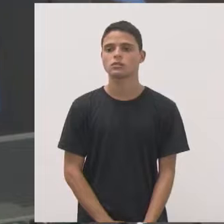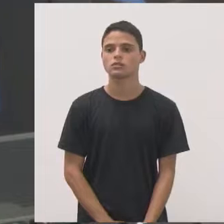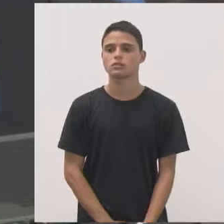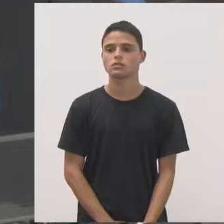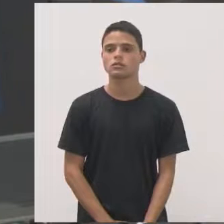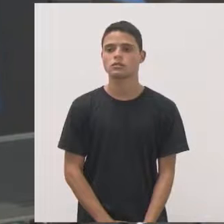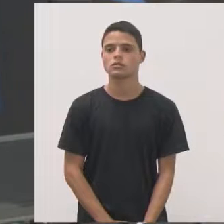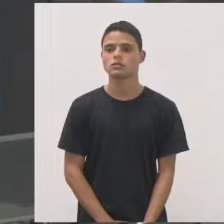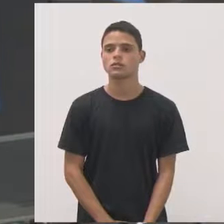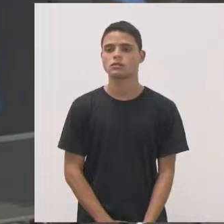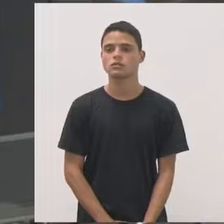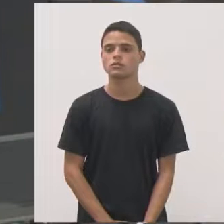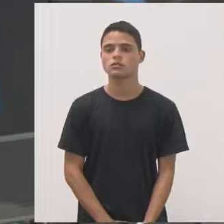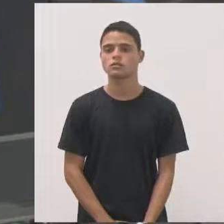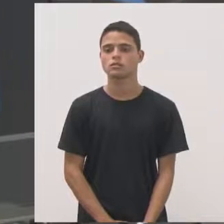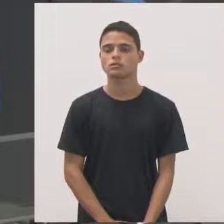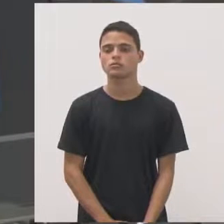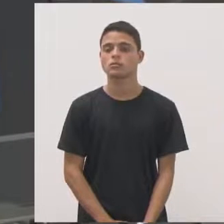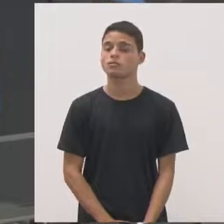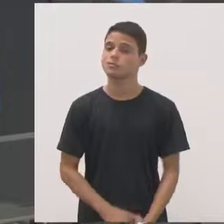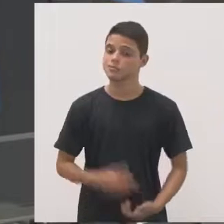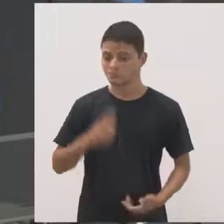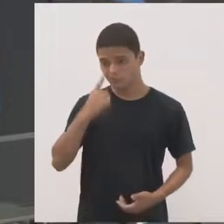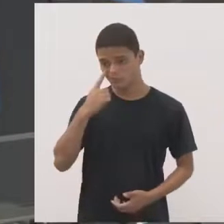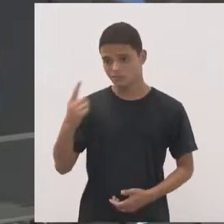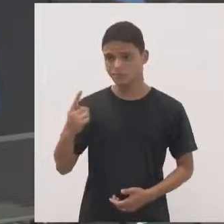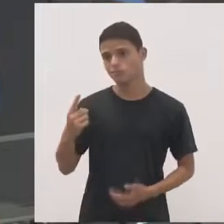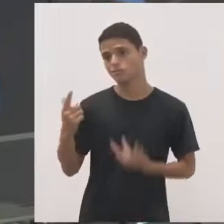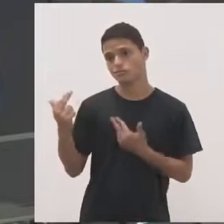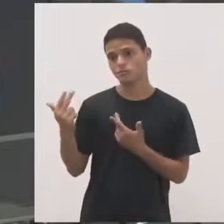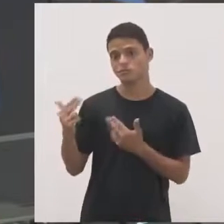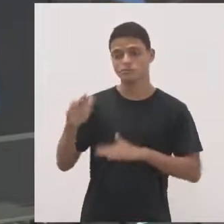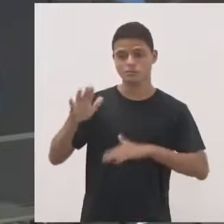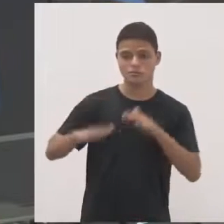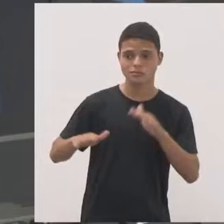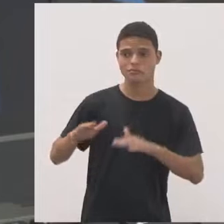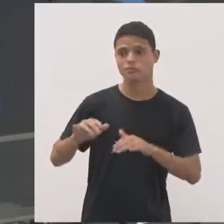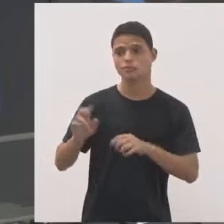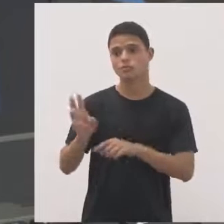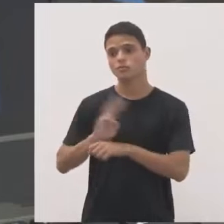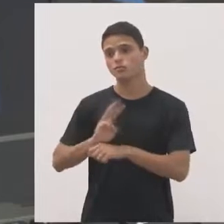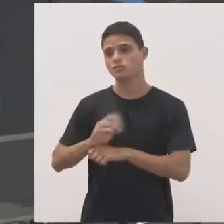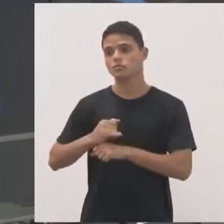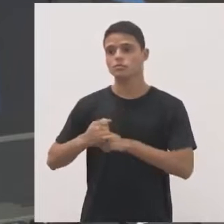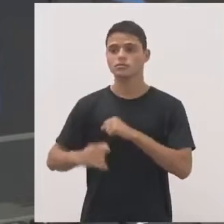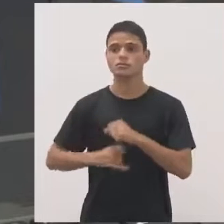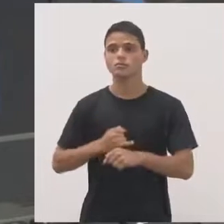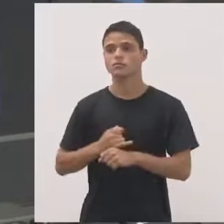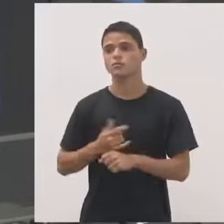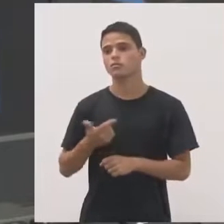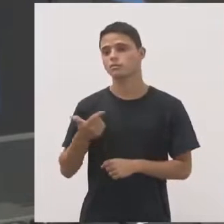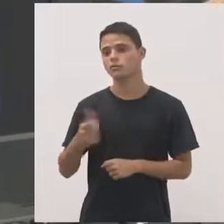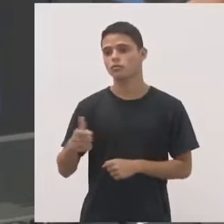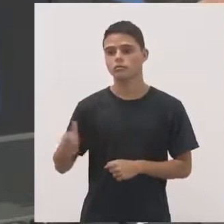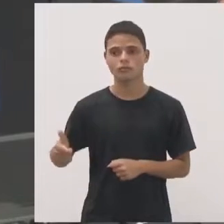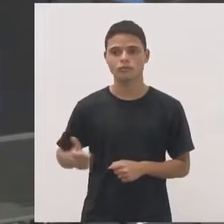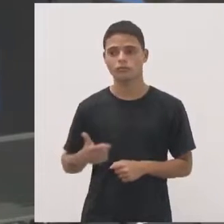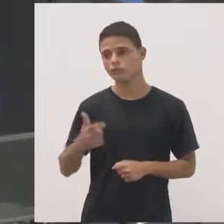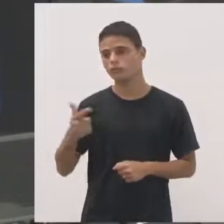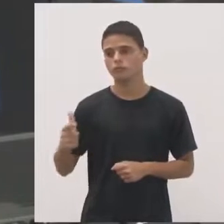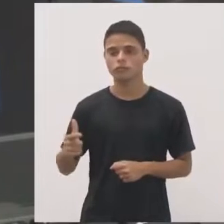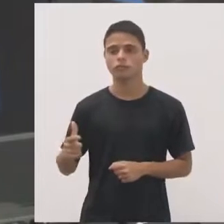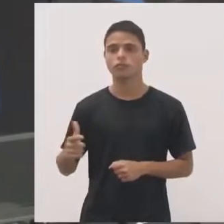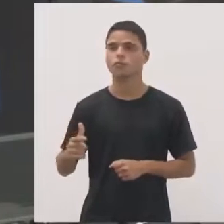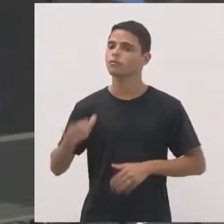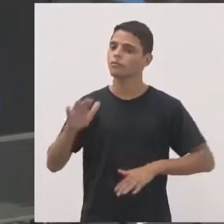Tá vendo, gente? A gente corre o mesmo problema que vocês, né? Muitas vezes a gente recebe aqui, vocês estão no estúdio, aí